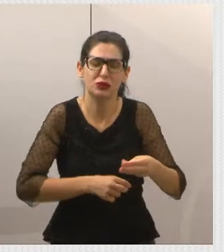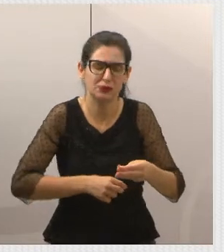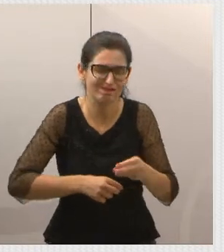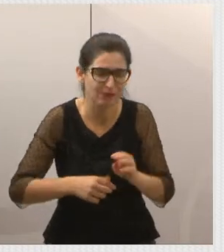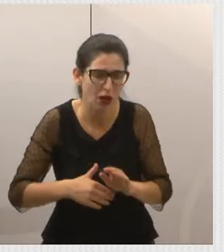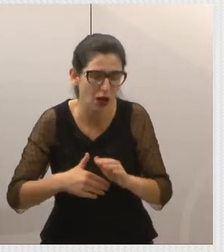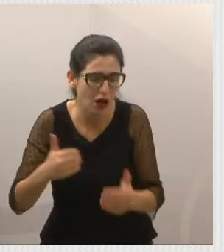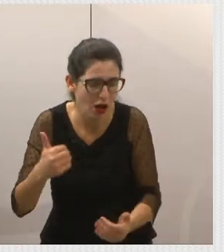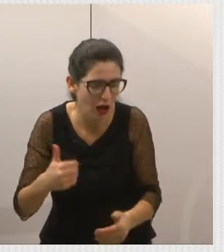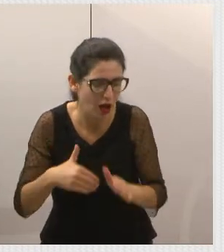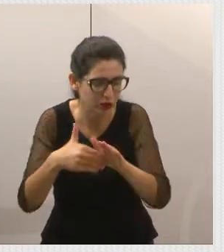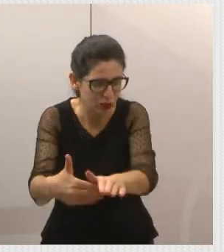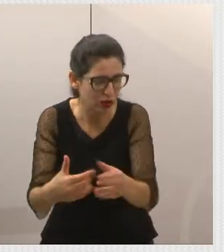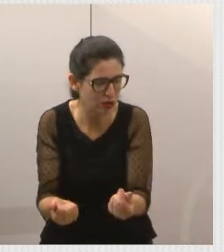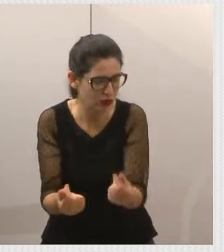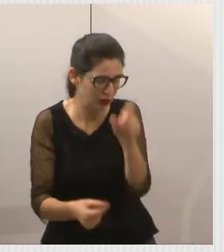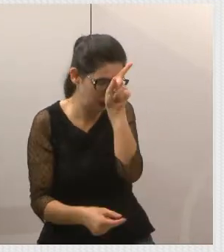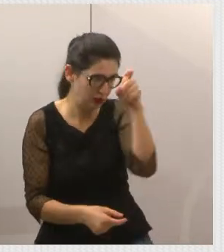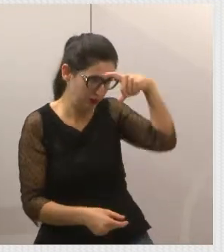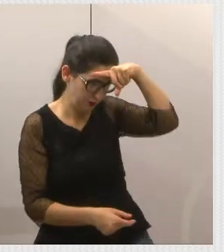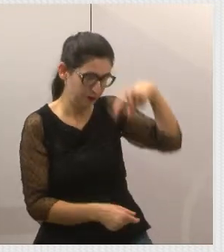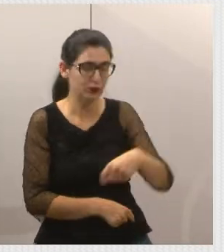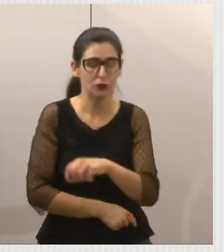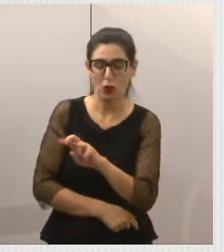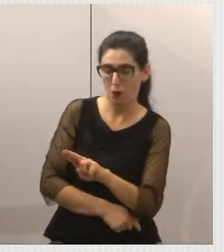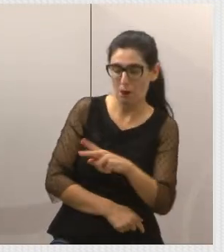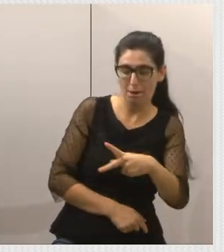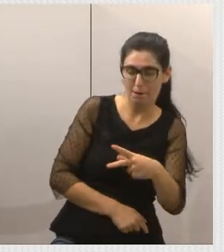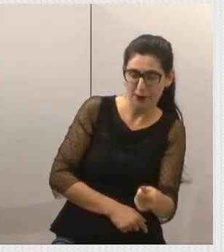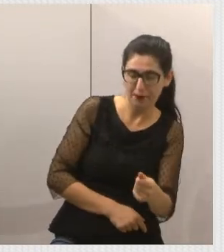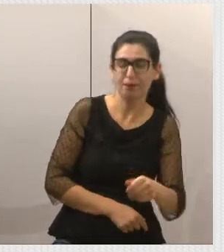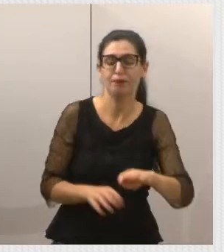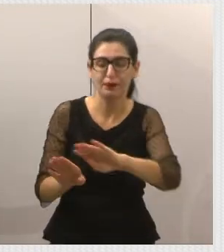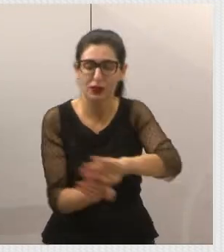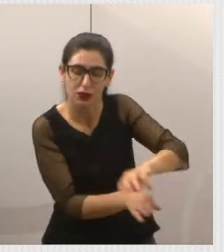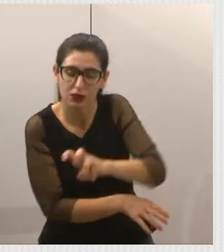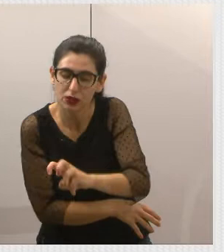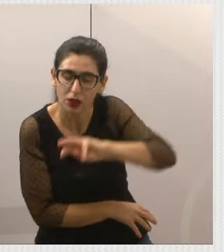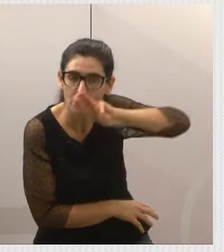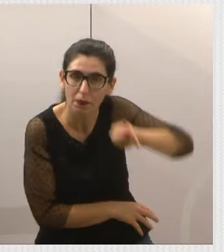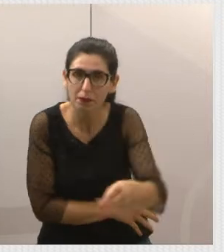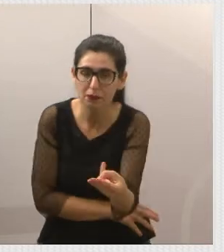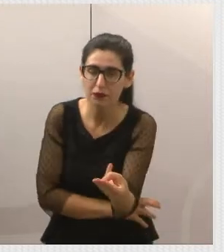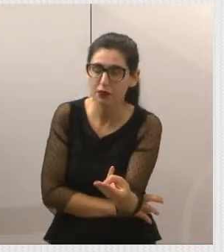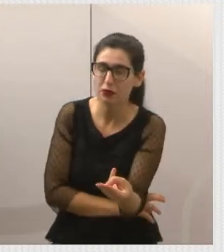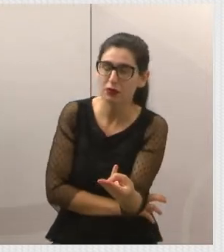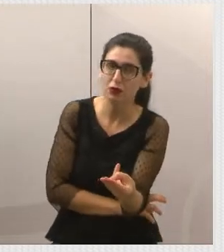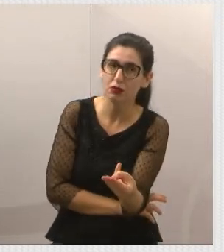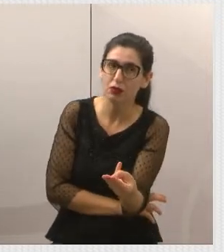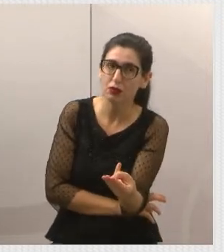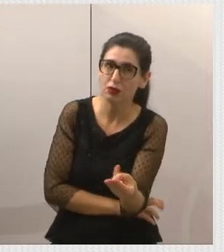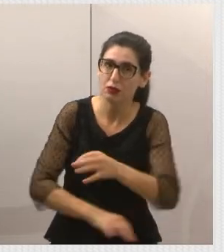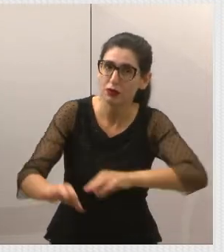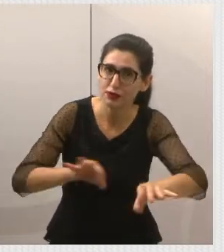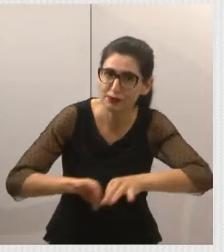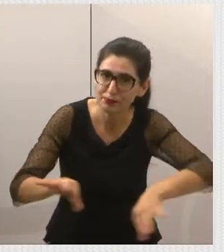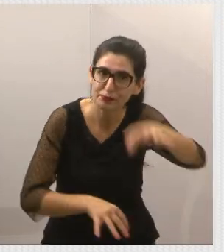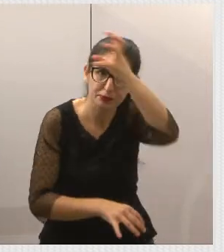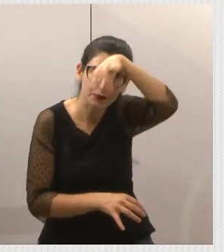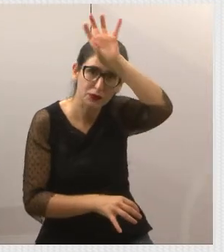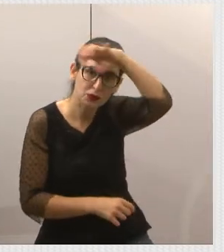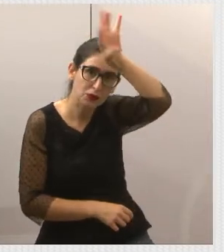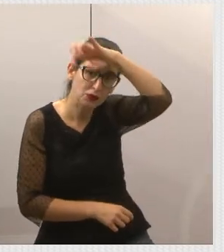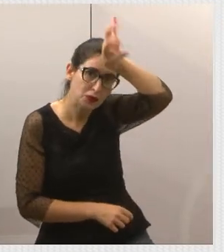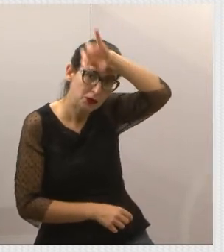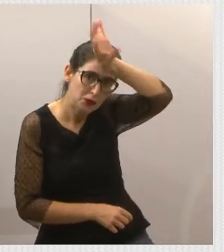ou seja, UPA e Santa Casa, né? E 5 milhões para manutenção do SAMU. Pode passar?